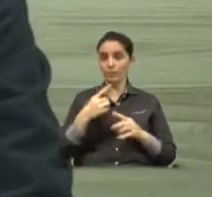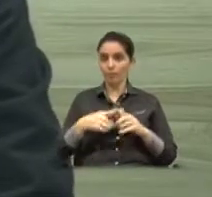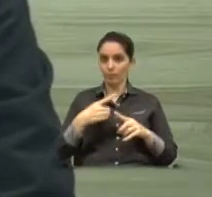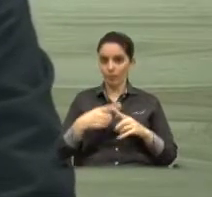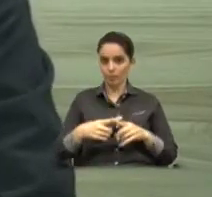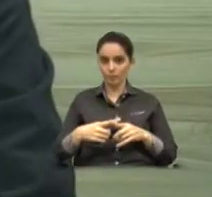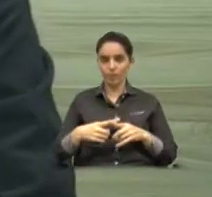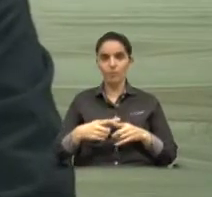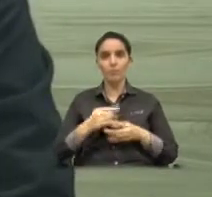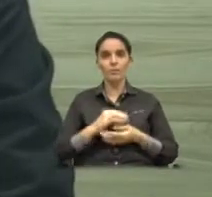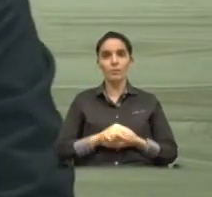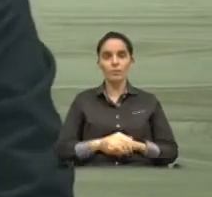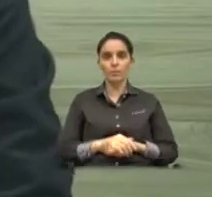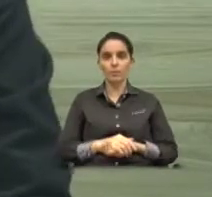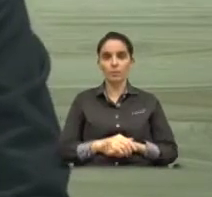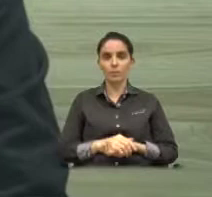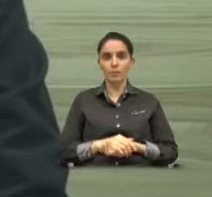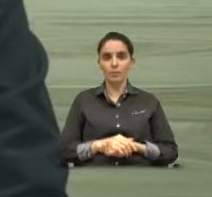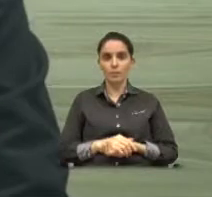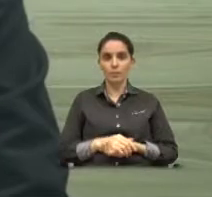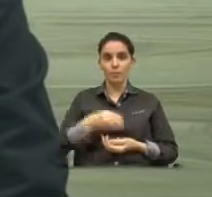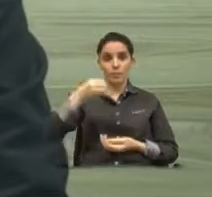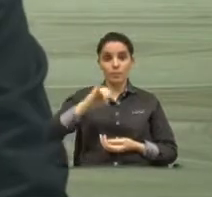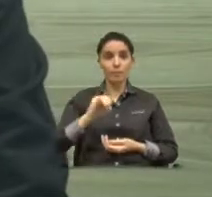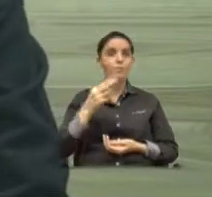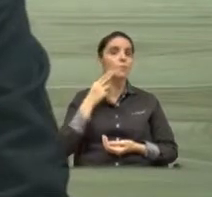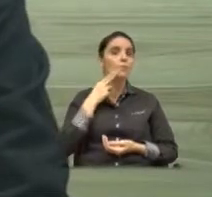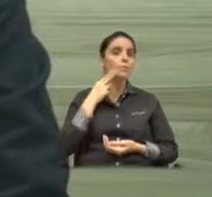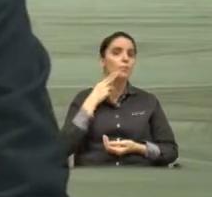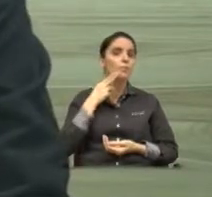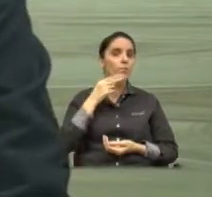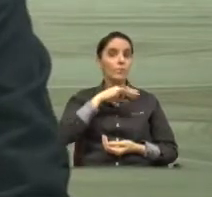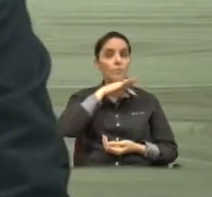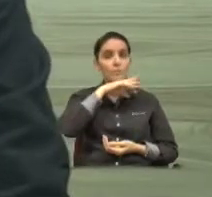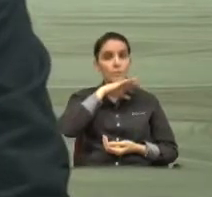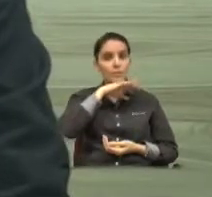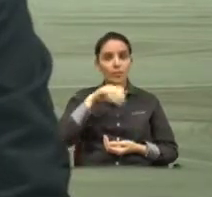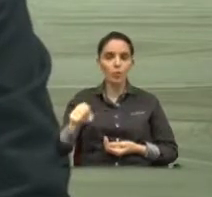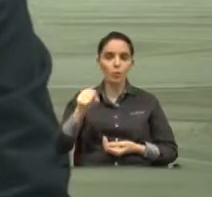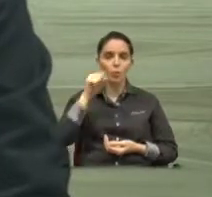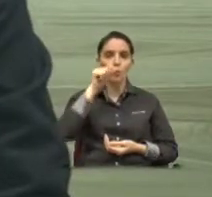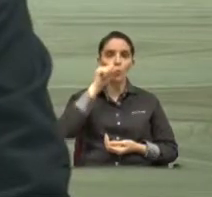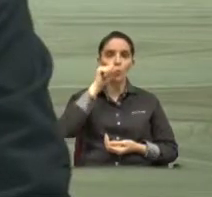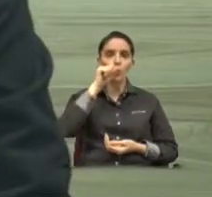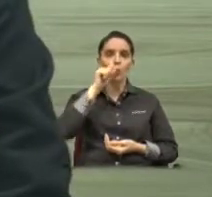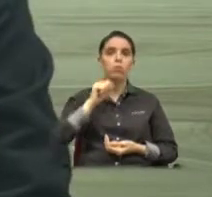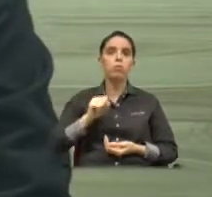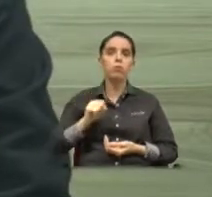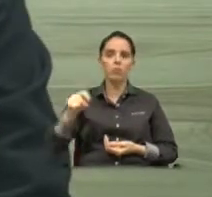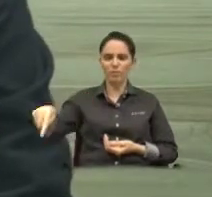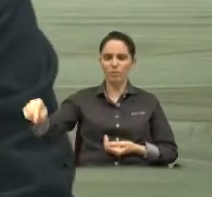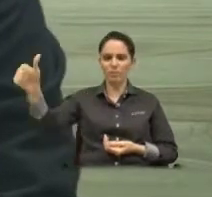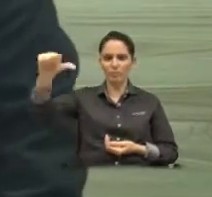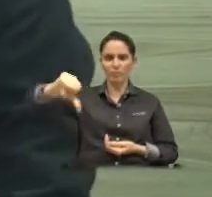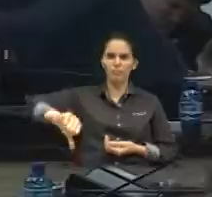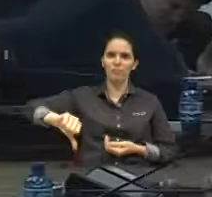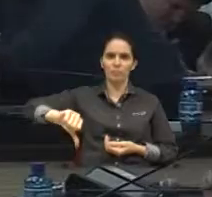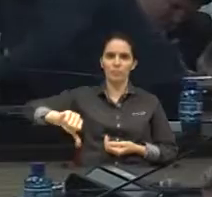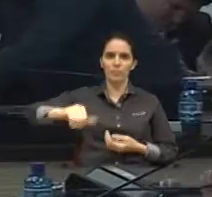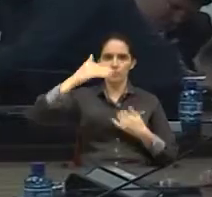porque se o cigarro faz mal, o narguilé faz muito mais. Muito obrigado, senhor